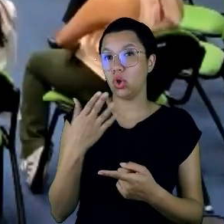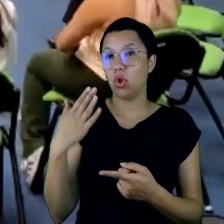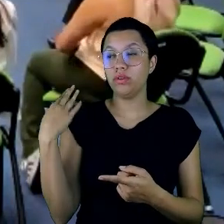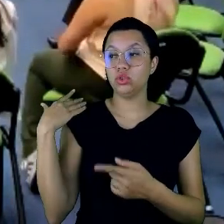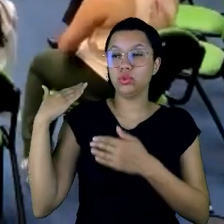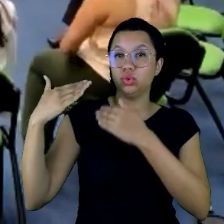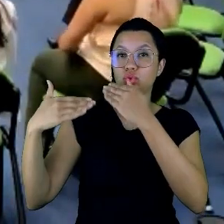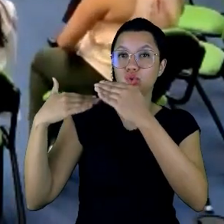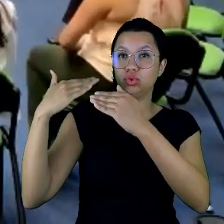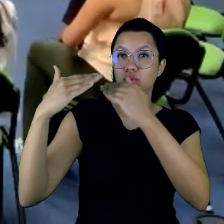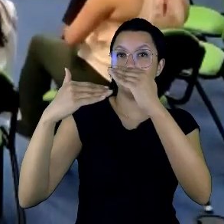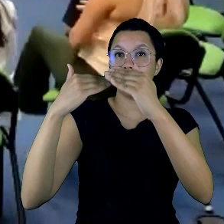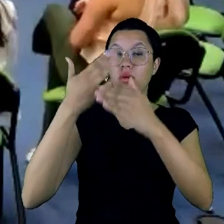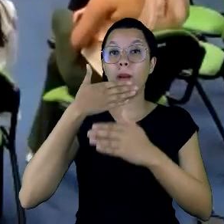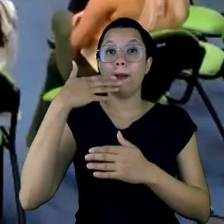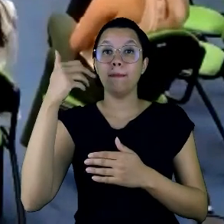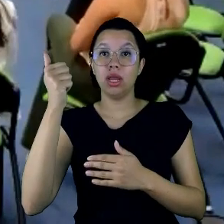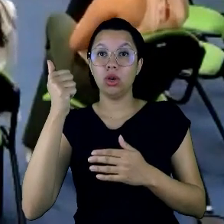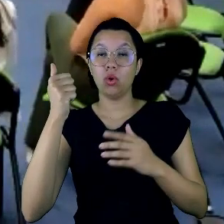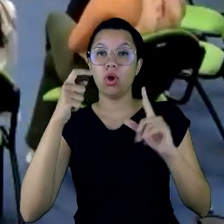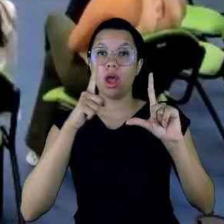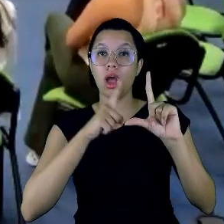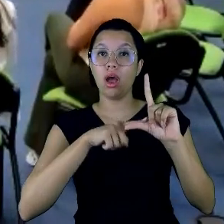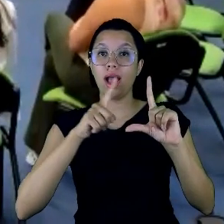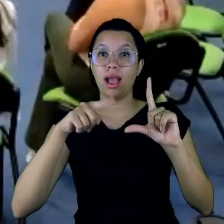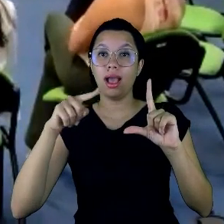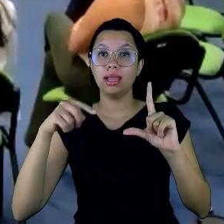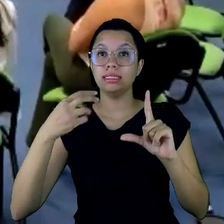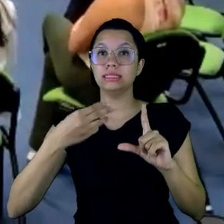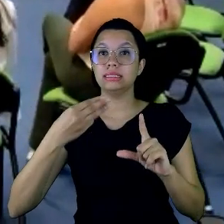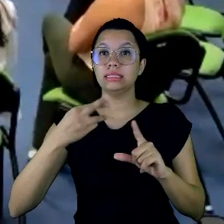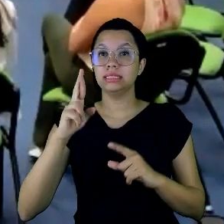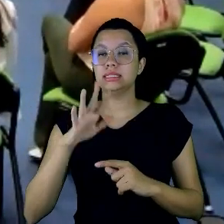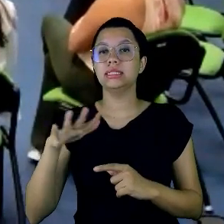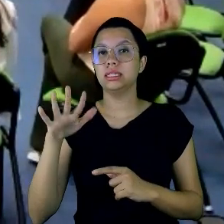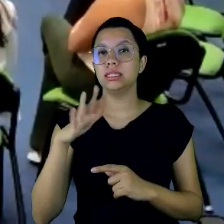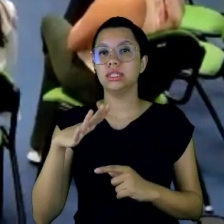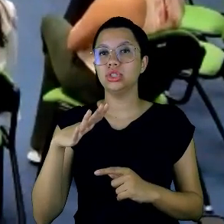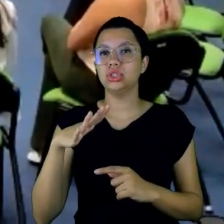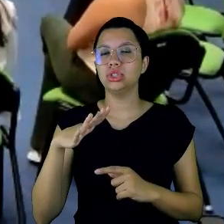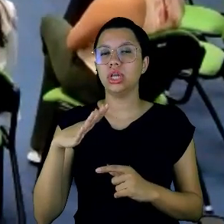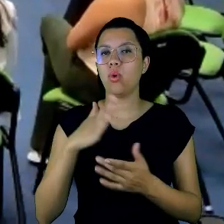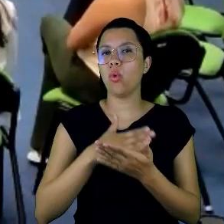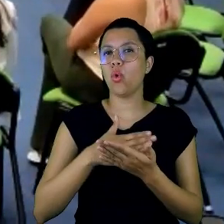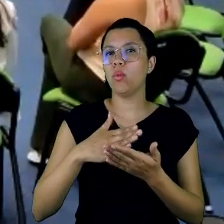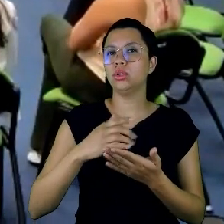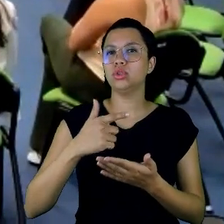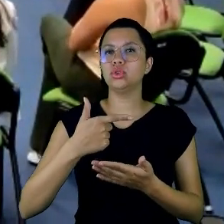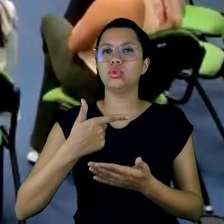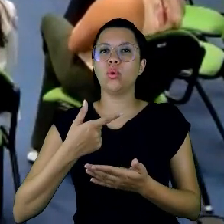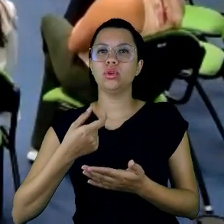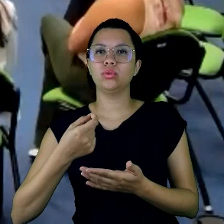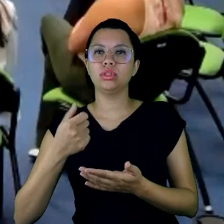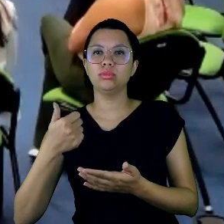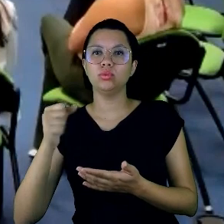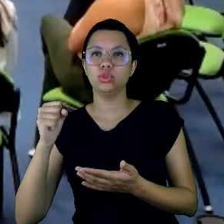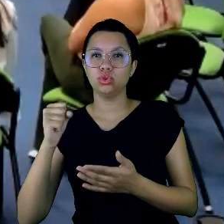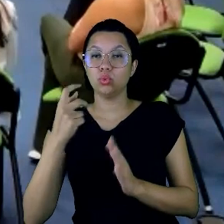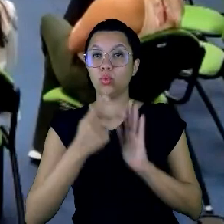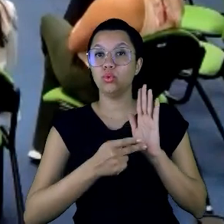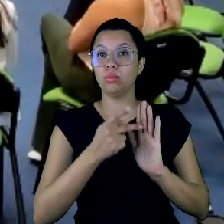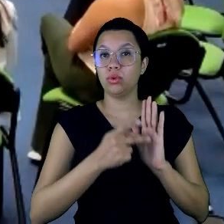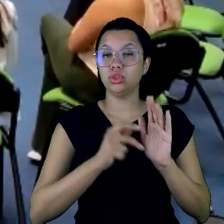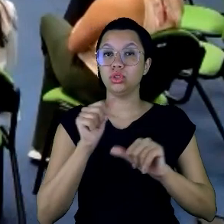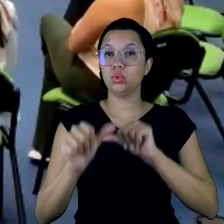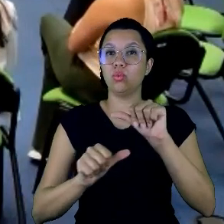vem desenvolvendo, melhorando a estatística da terceira região, desde um projeto que iniciou lá em 2018, com